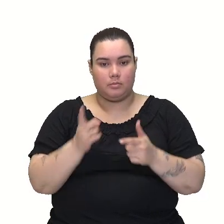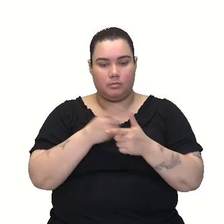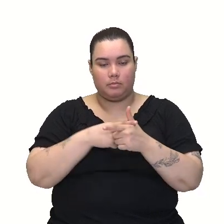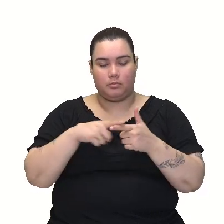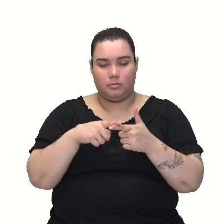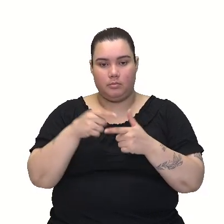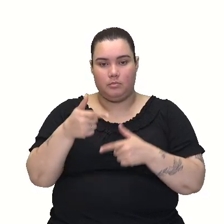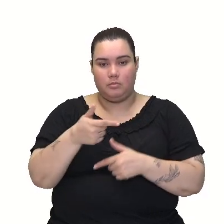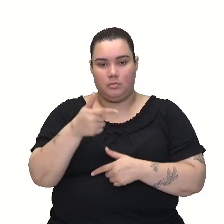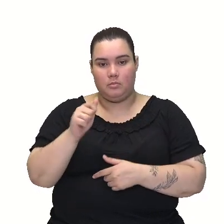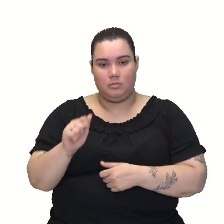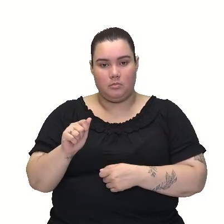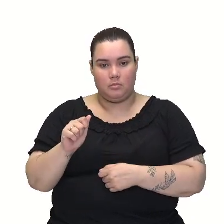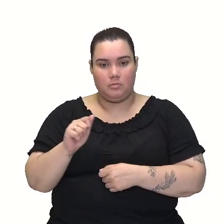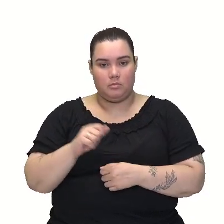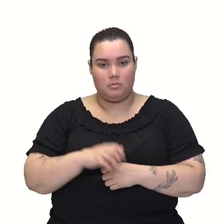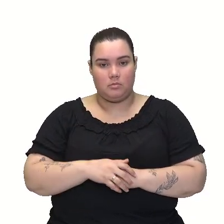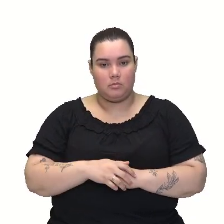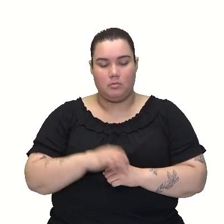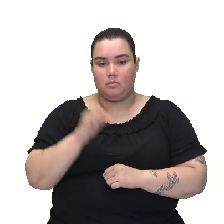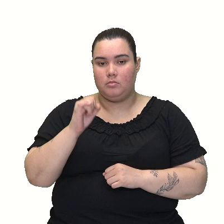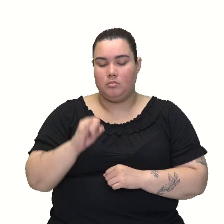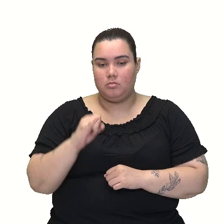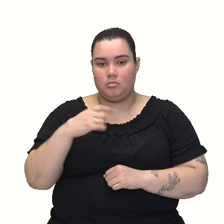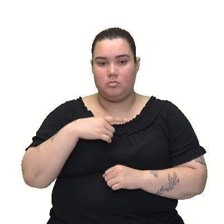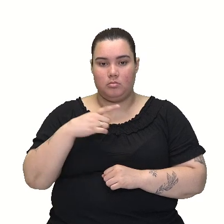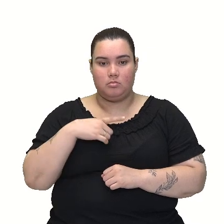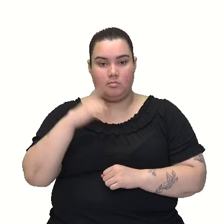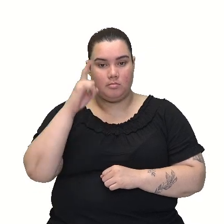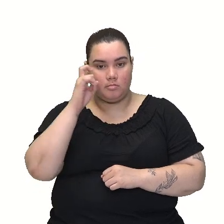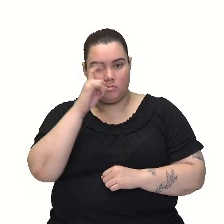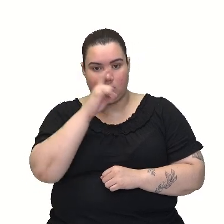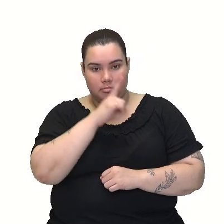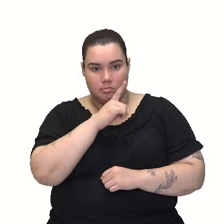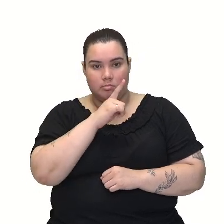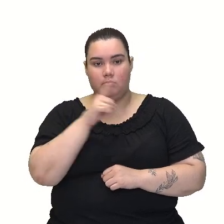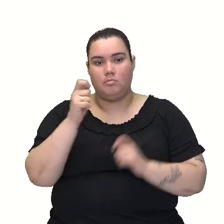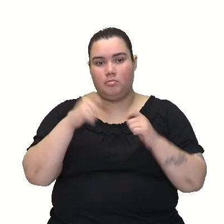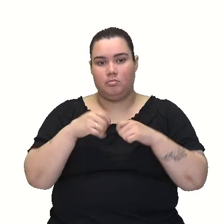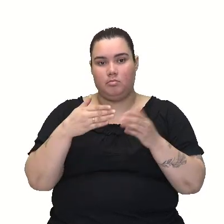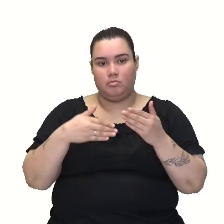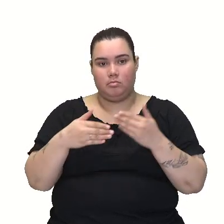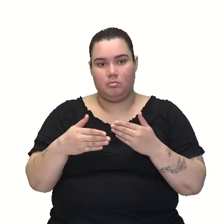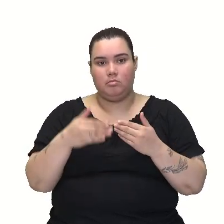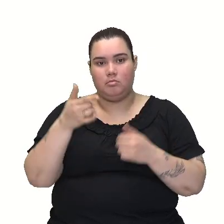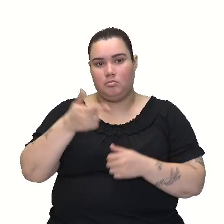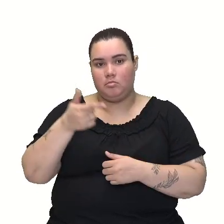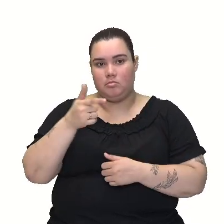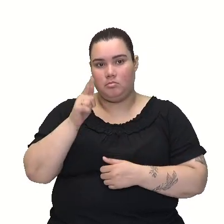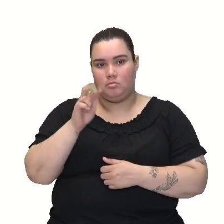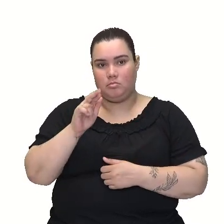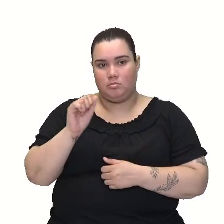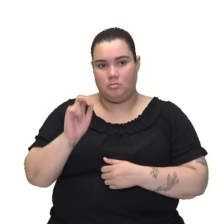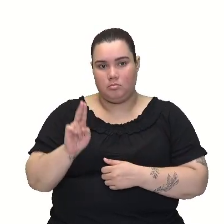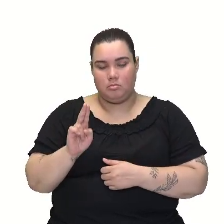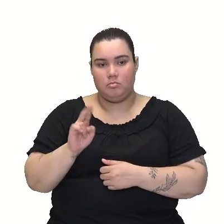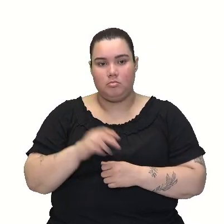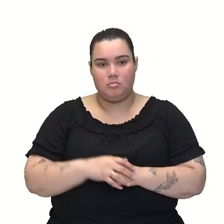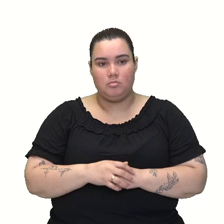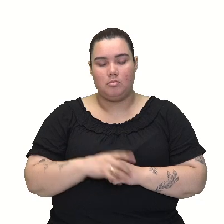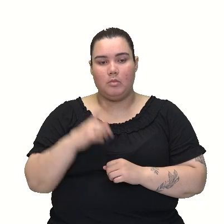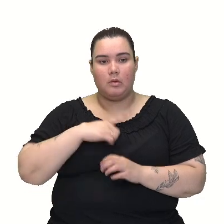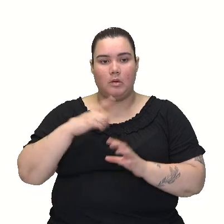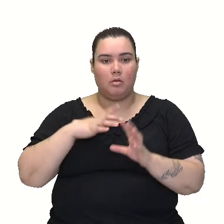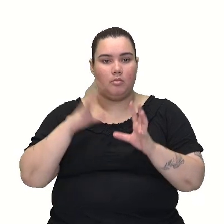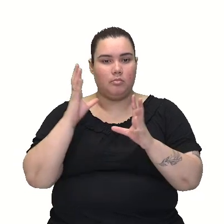sobre 2a. Se você tem alguma dificuldade com a equação do segundo grau, tá? Faz uma